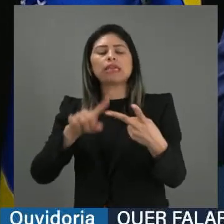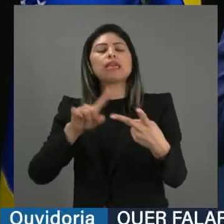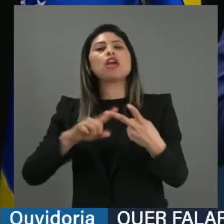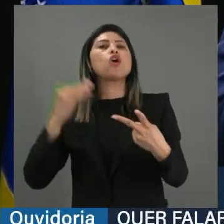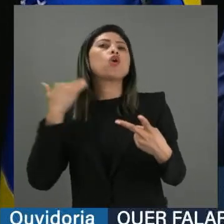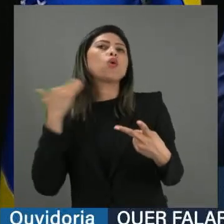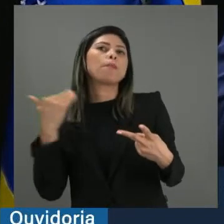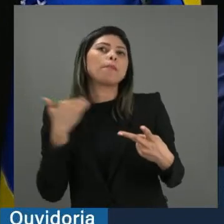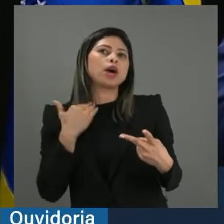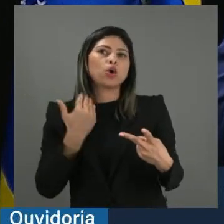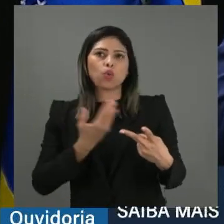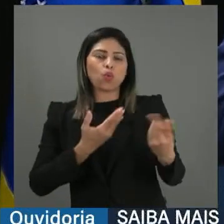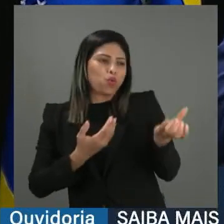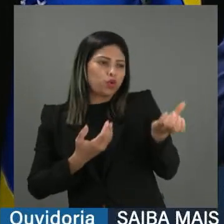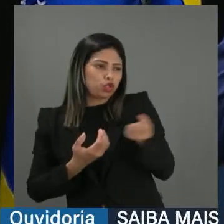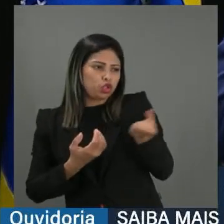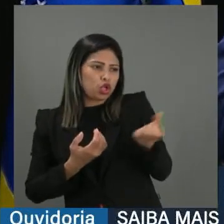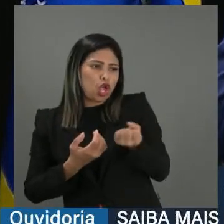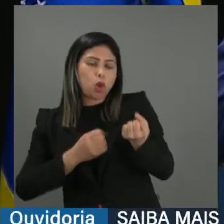congeladas.